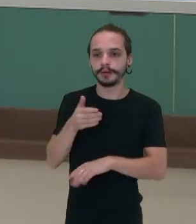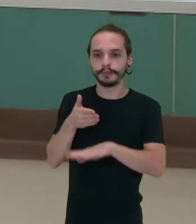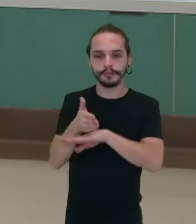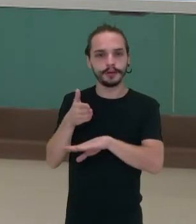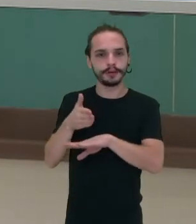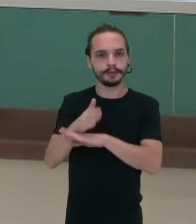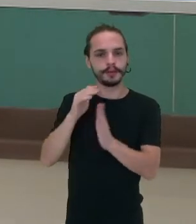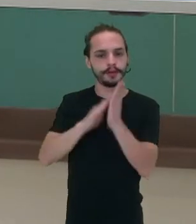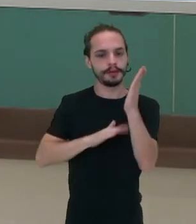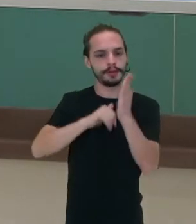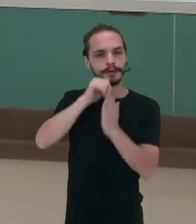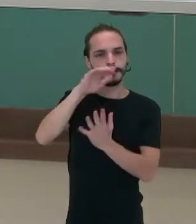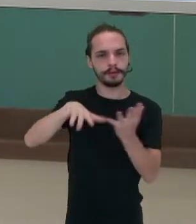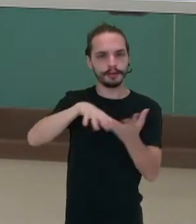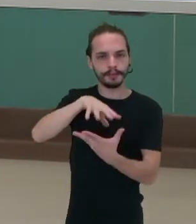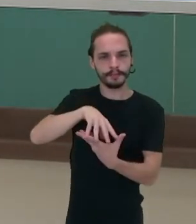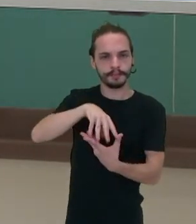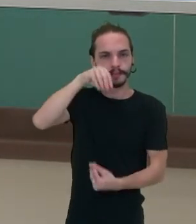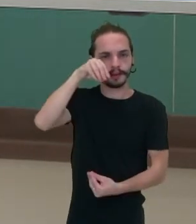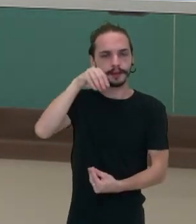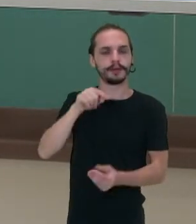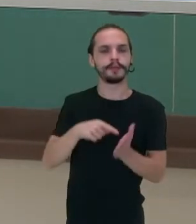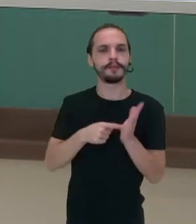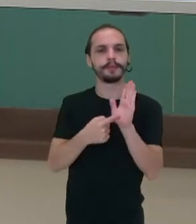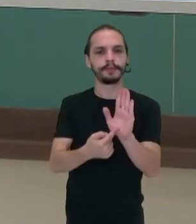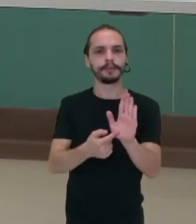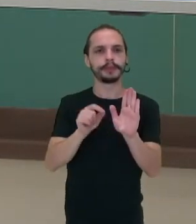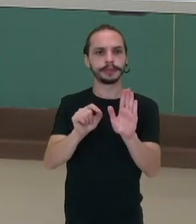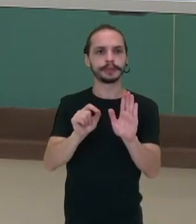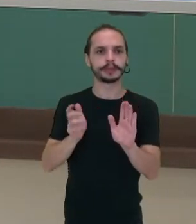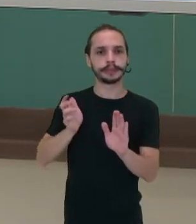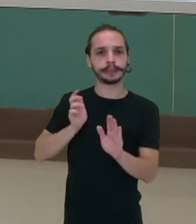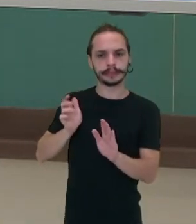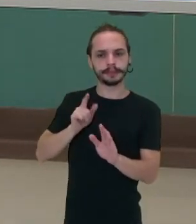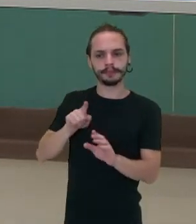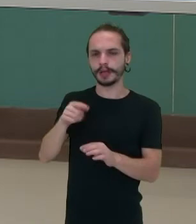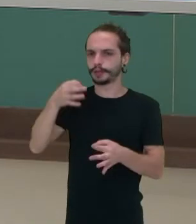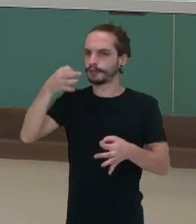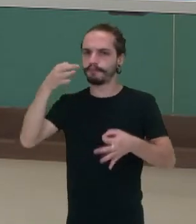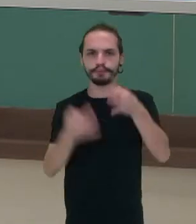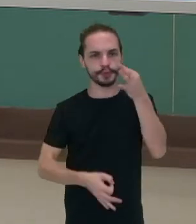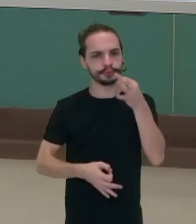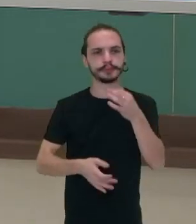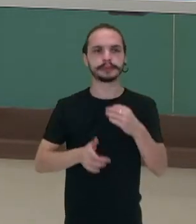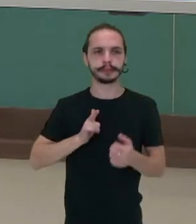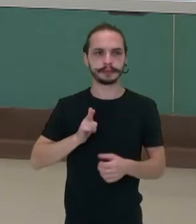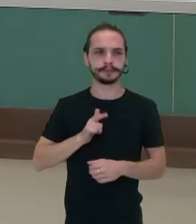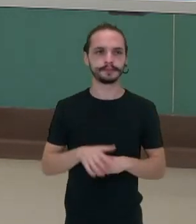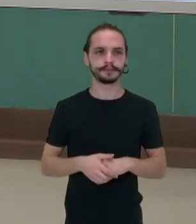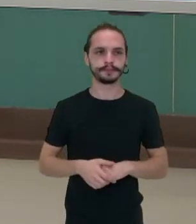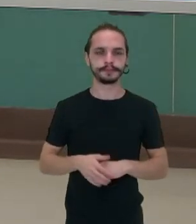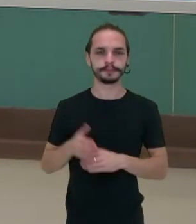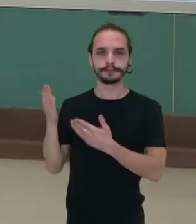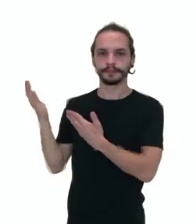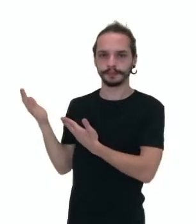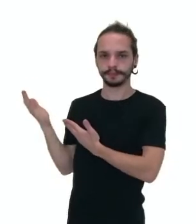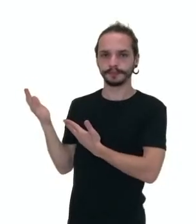muito famosa, é contratada por reis aristocratas e ela sofreu uma grande injustiça. Essa pintura,